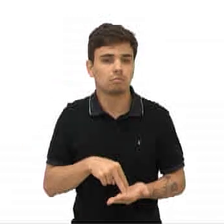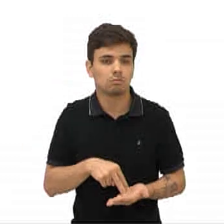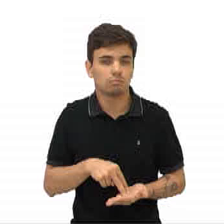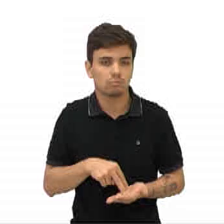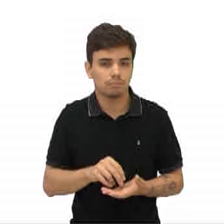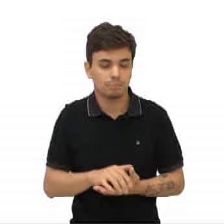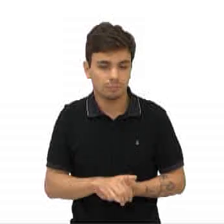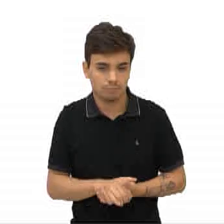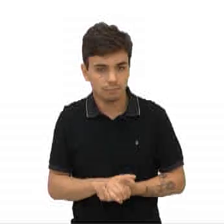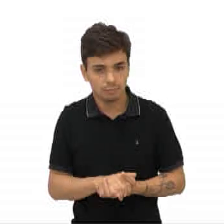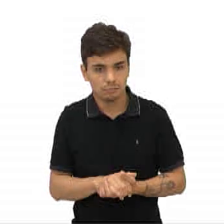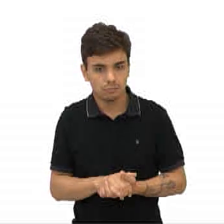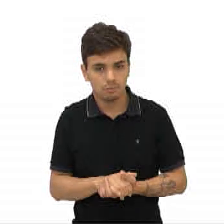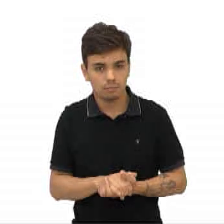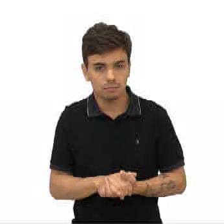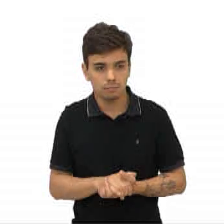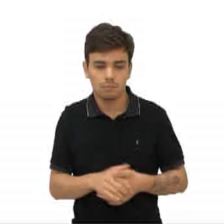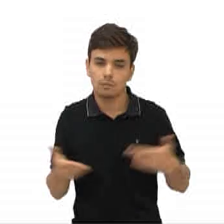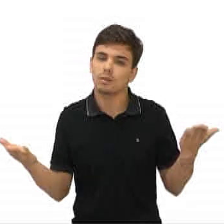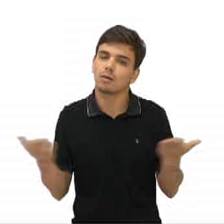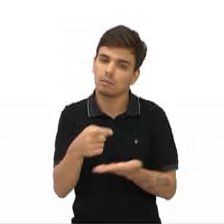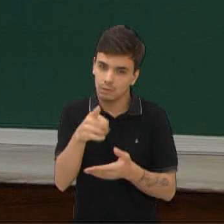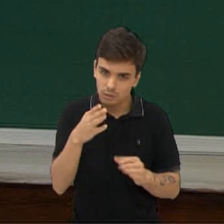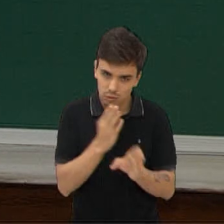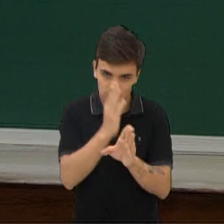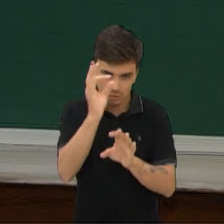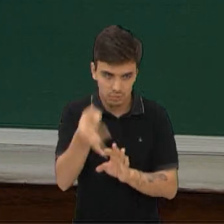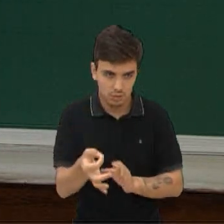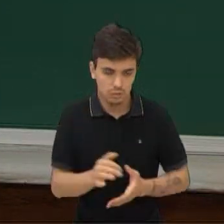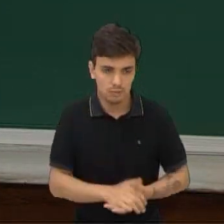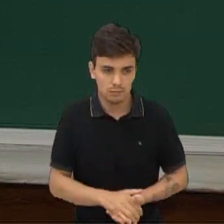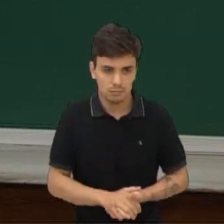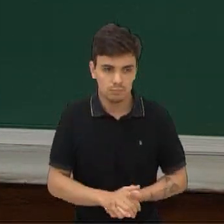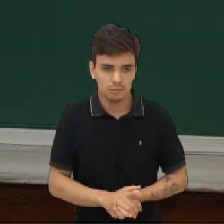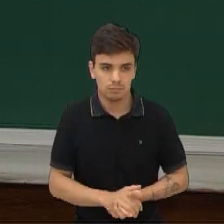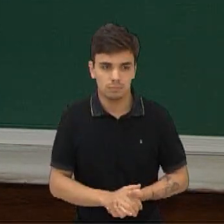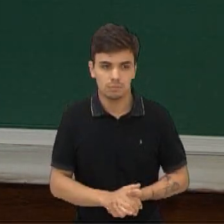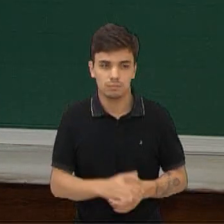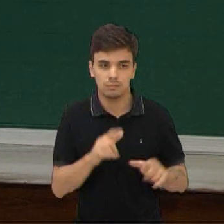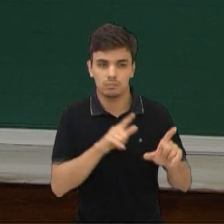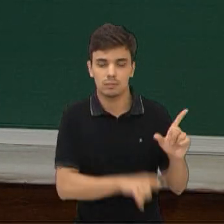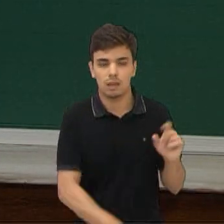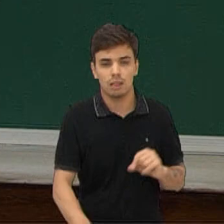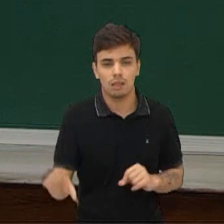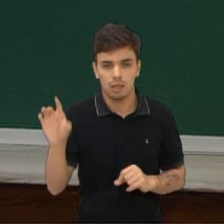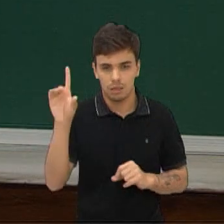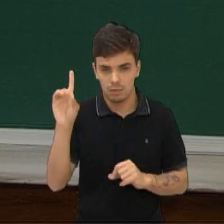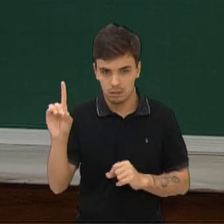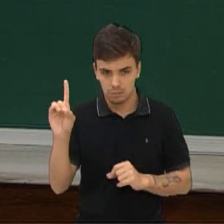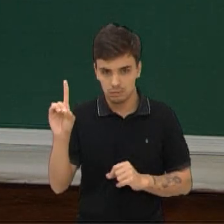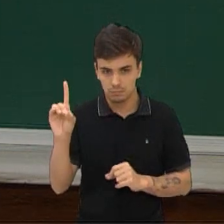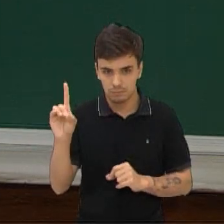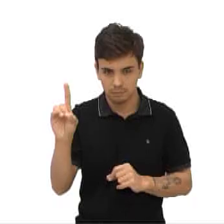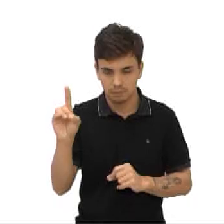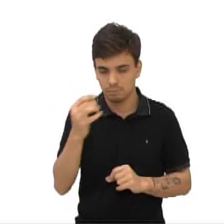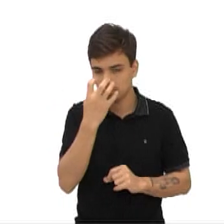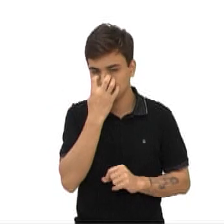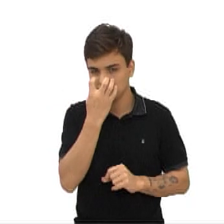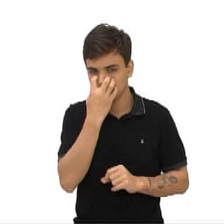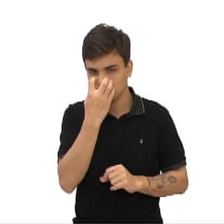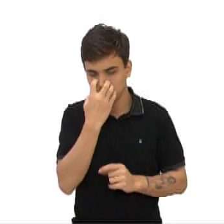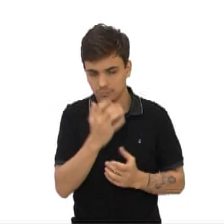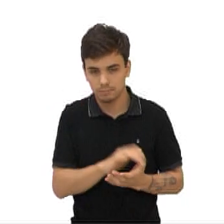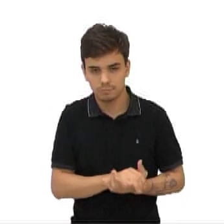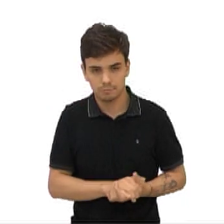as patas. Agora você descobriu, né? Vamos ver lá? Qual é a nossa resposta do quiz?